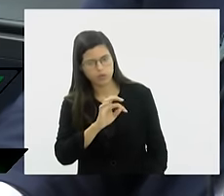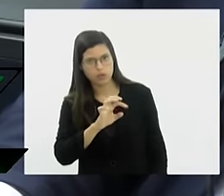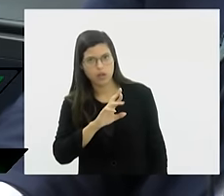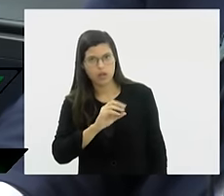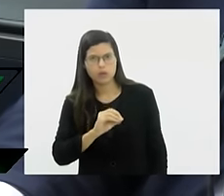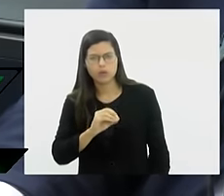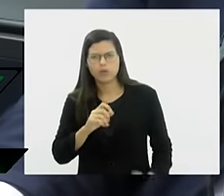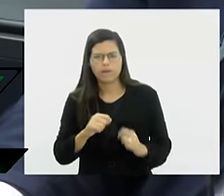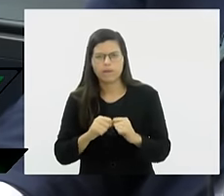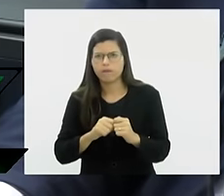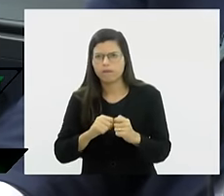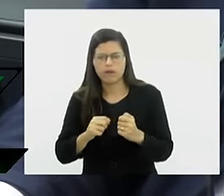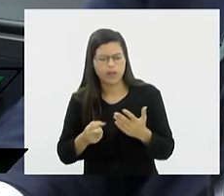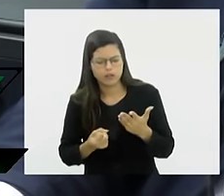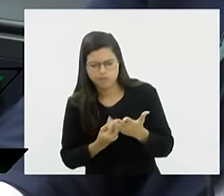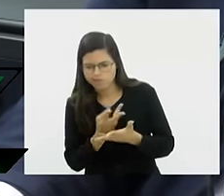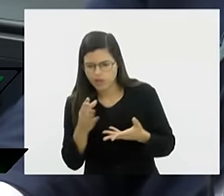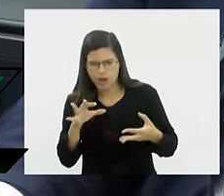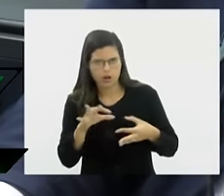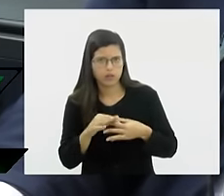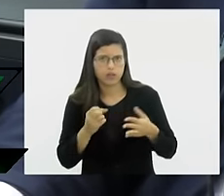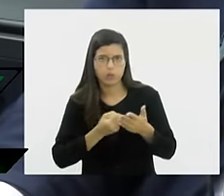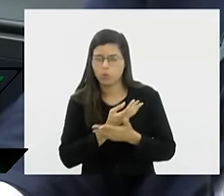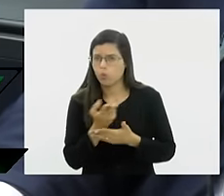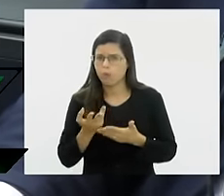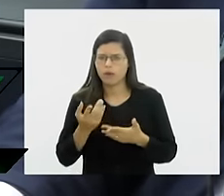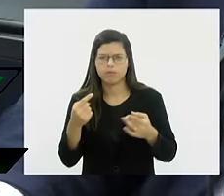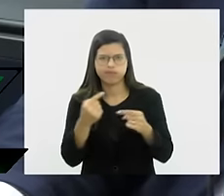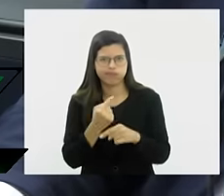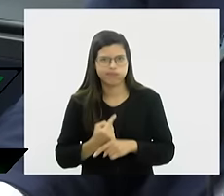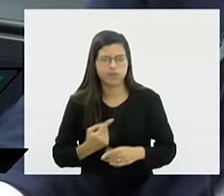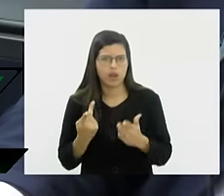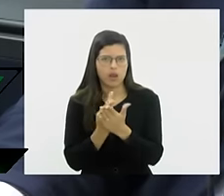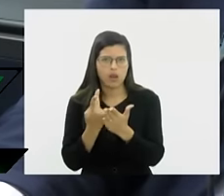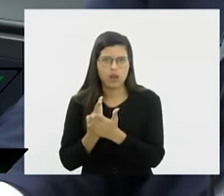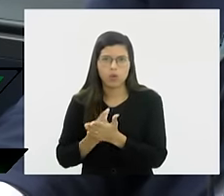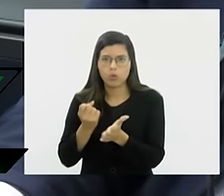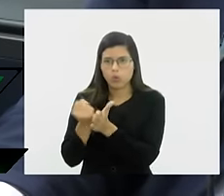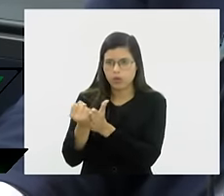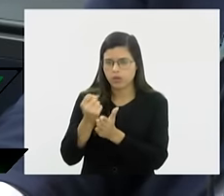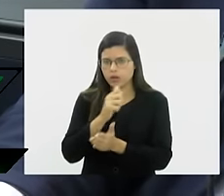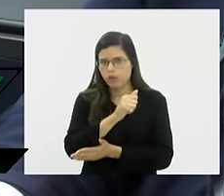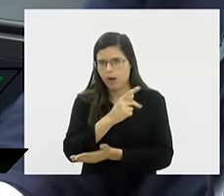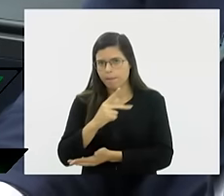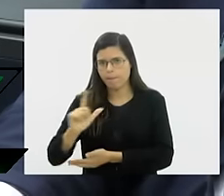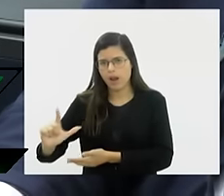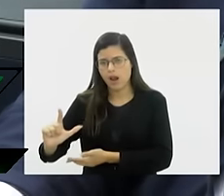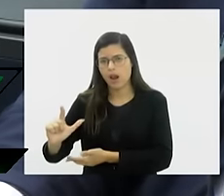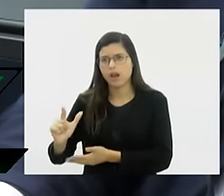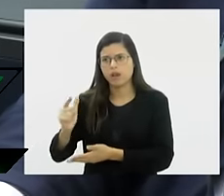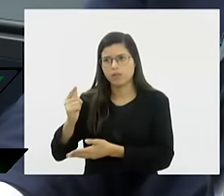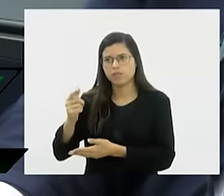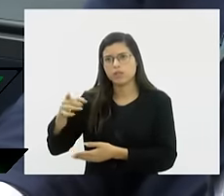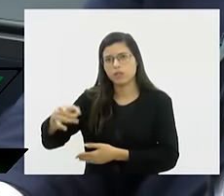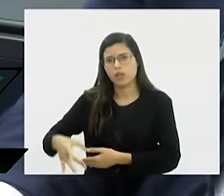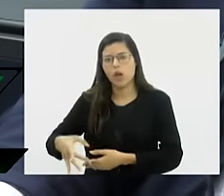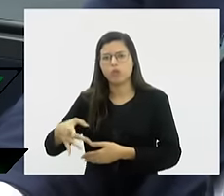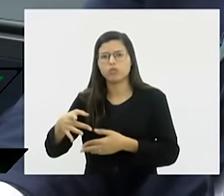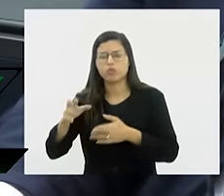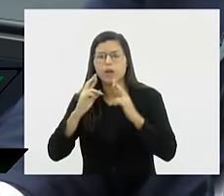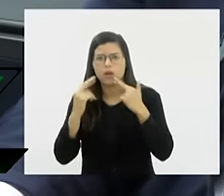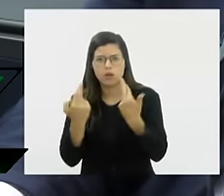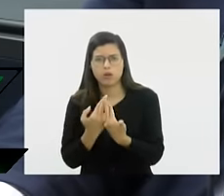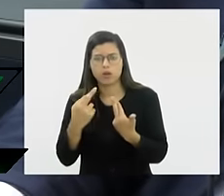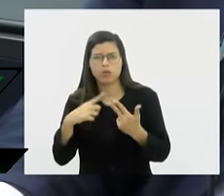às inúmeras irregularidades apontadas nos contratos com a PL desde a última reunião que tivemos na LERJ? Qual foram,